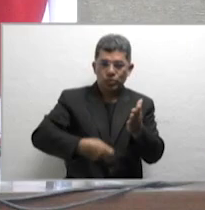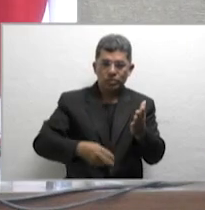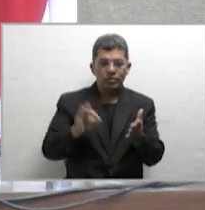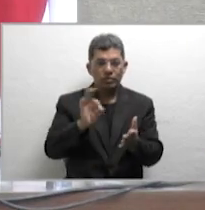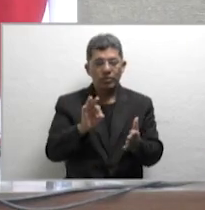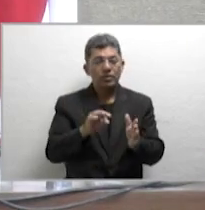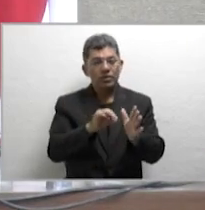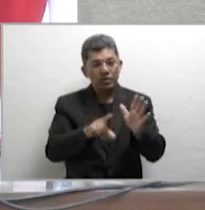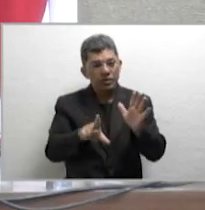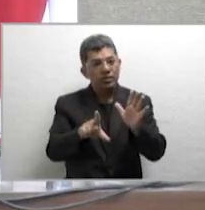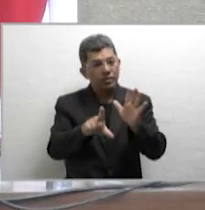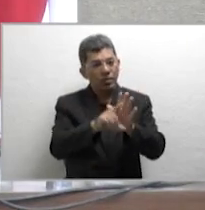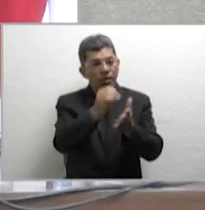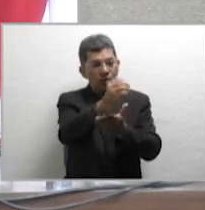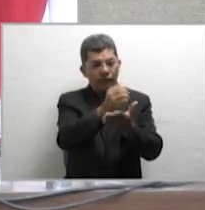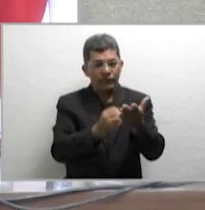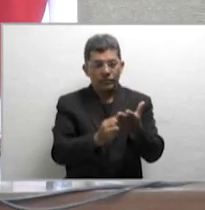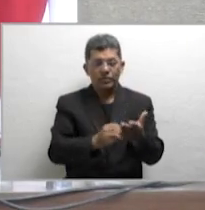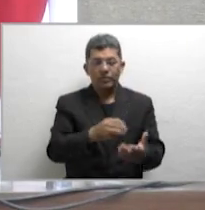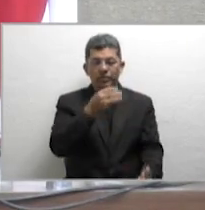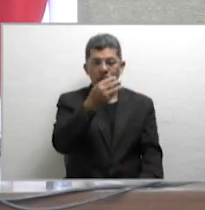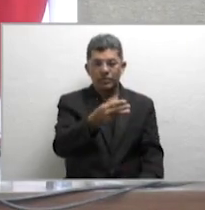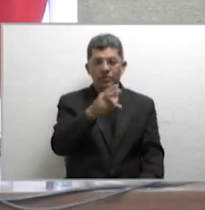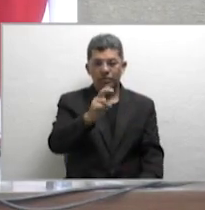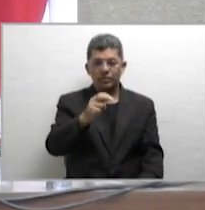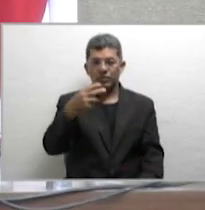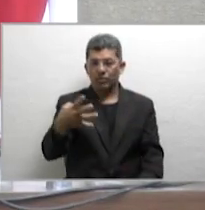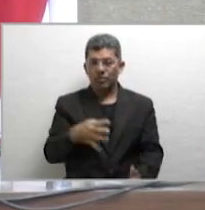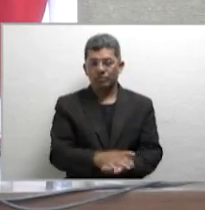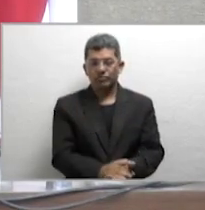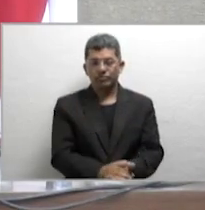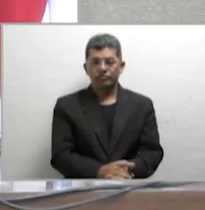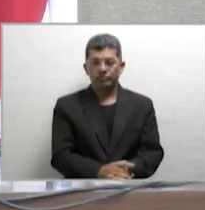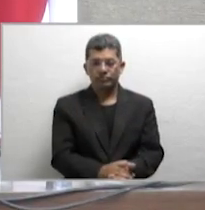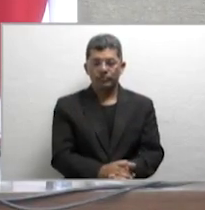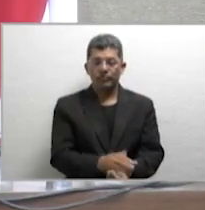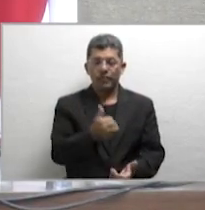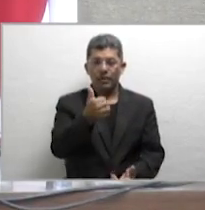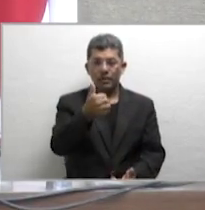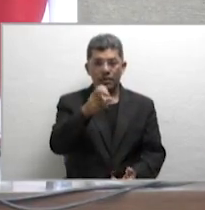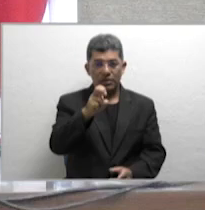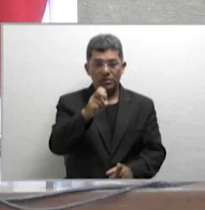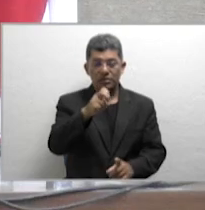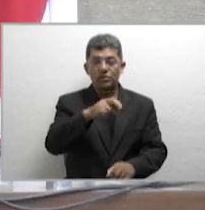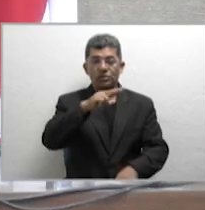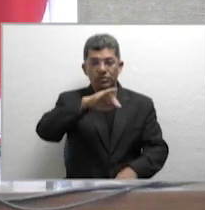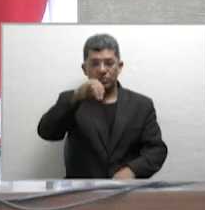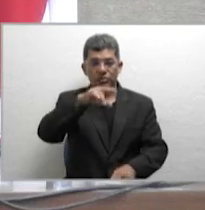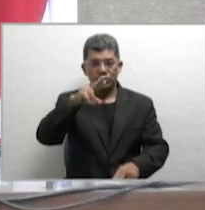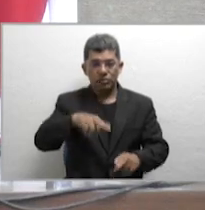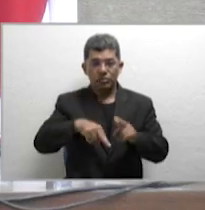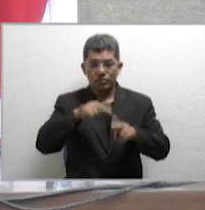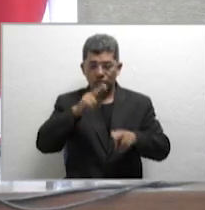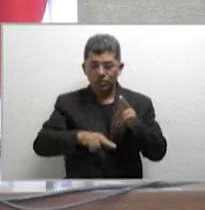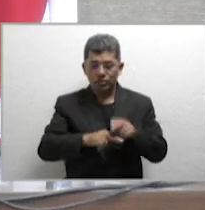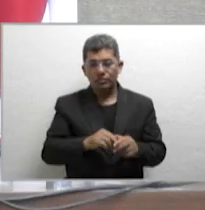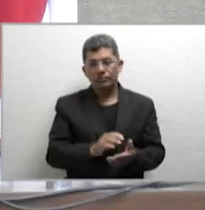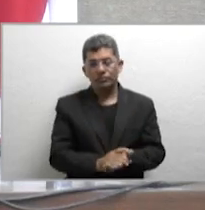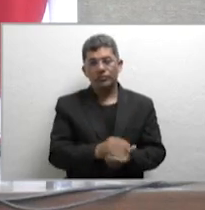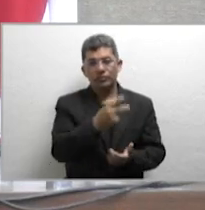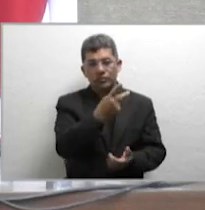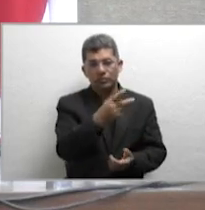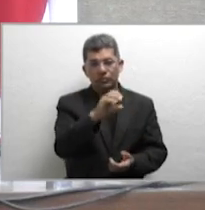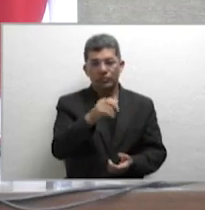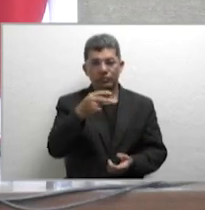está no ofício número 354, de 15 de julho de 2022, endereçado ao senhor Márcio Pereira